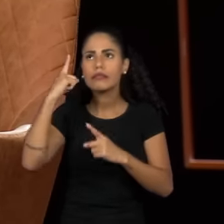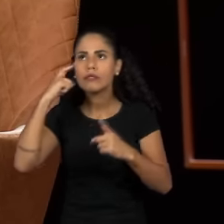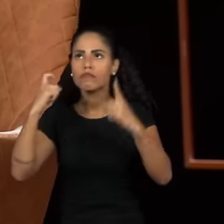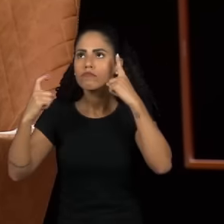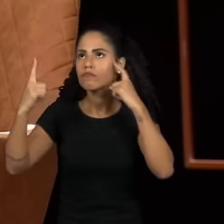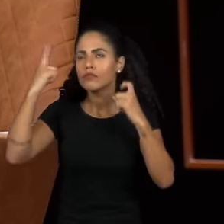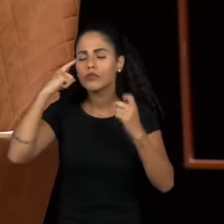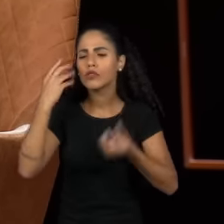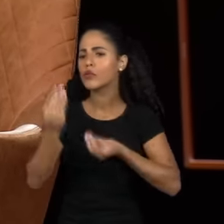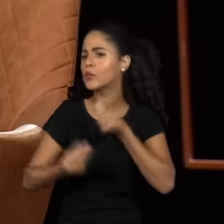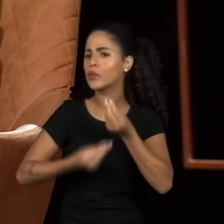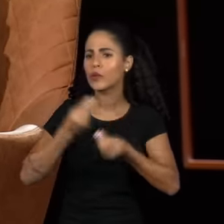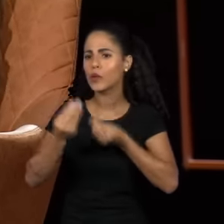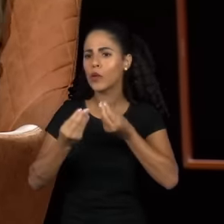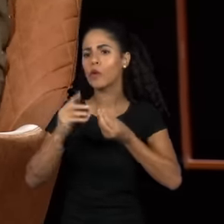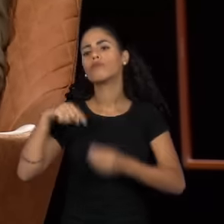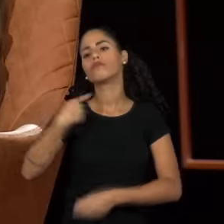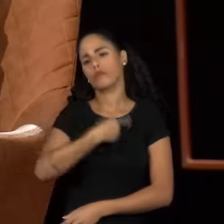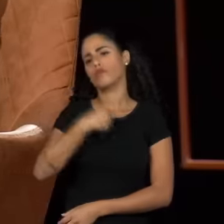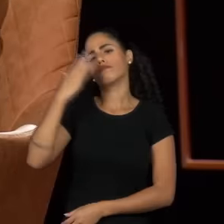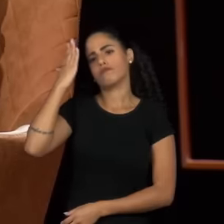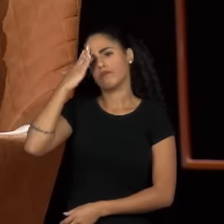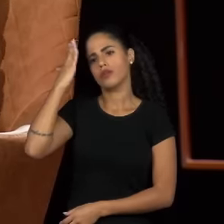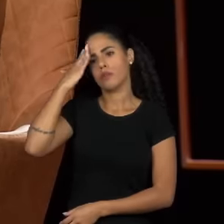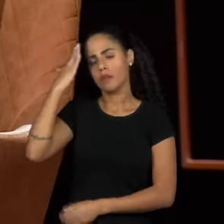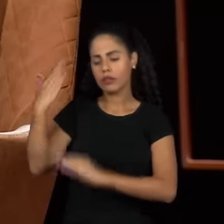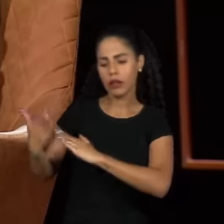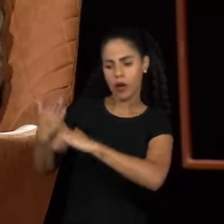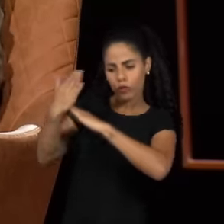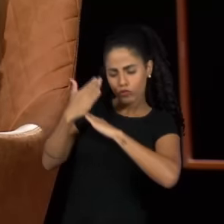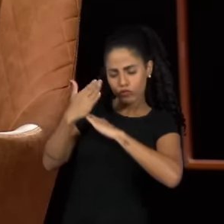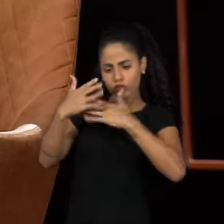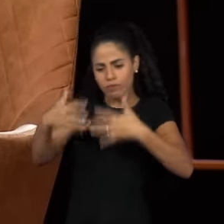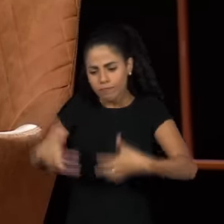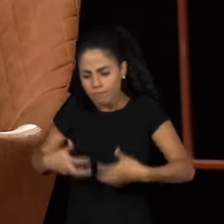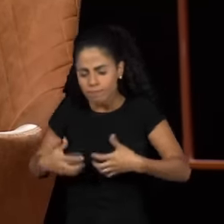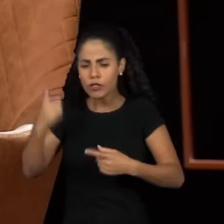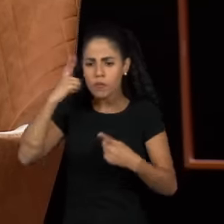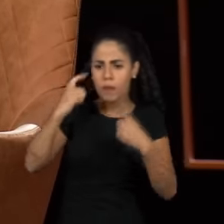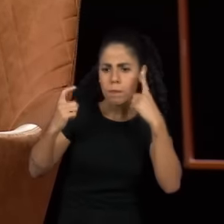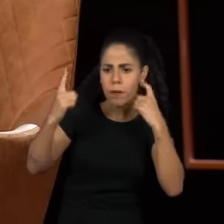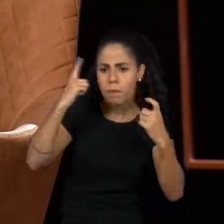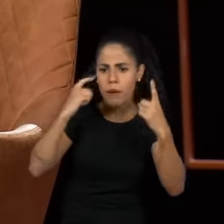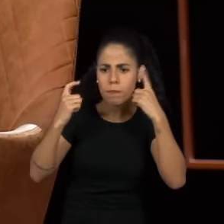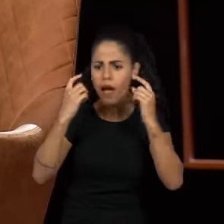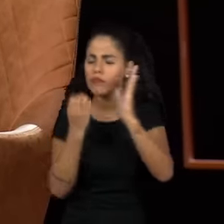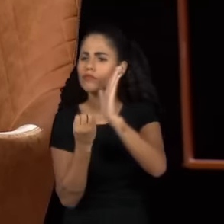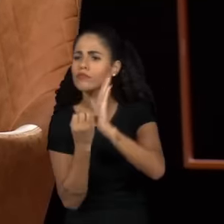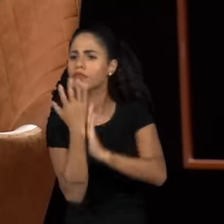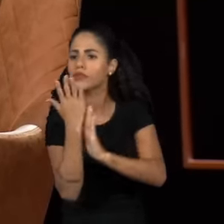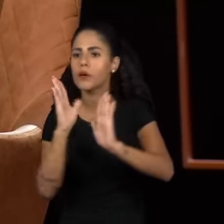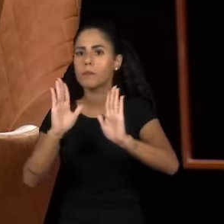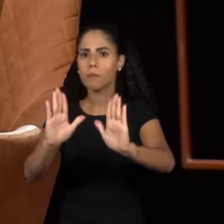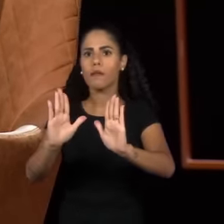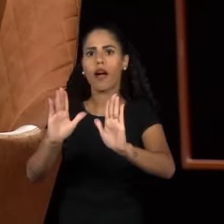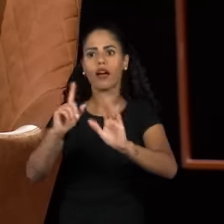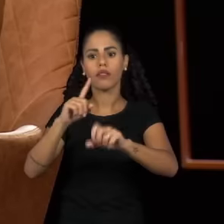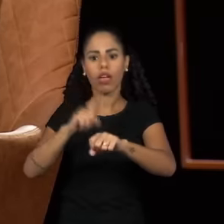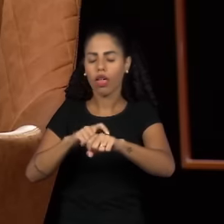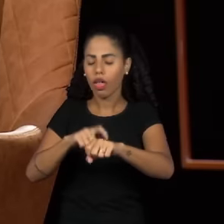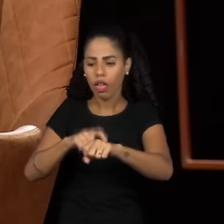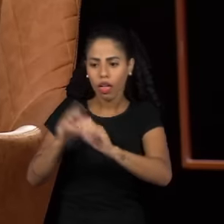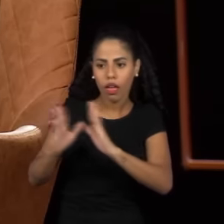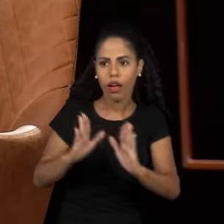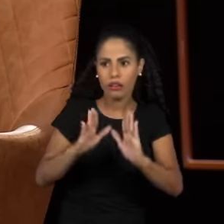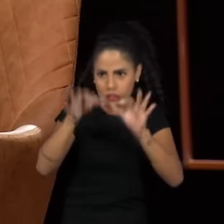né? A gente sabe, assim, coisas que ajudam a gente ficar mais criativo. Agora, isso não é uma cartilha, não é que